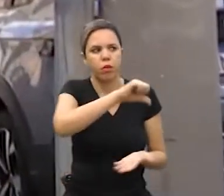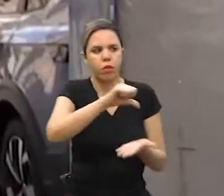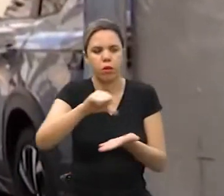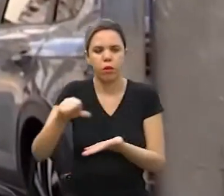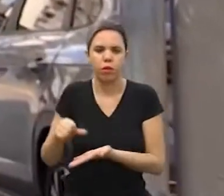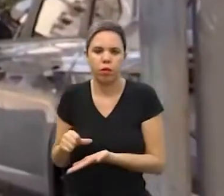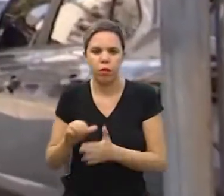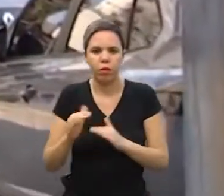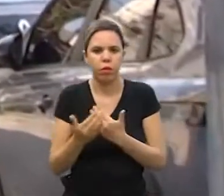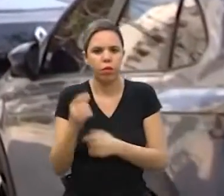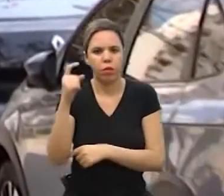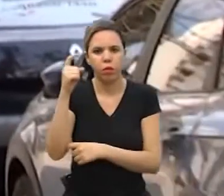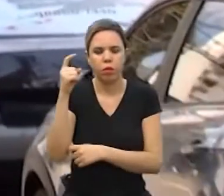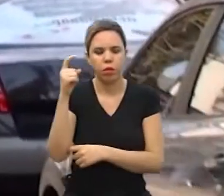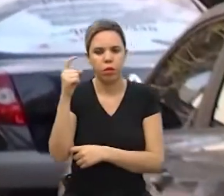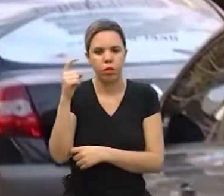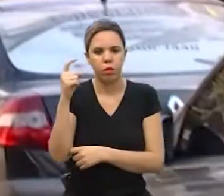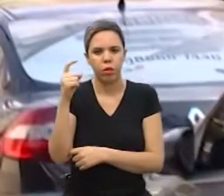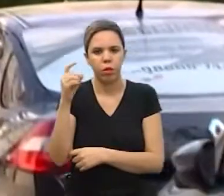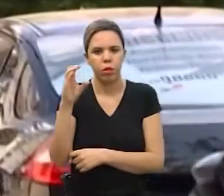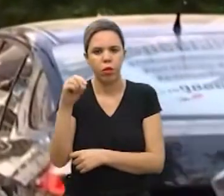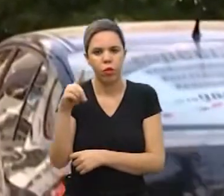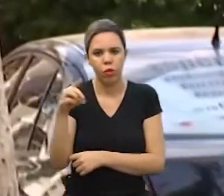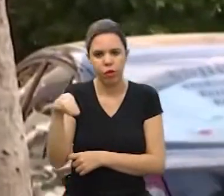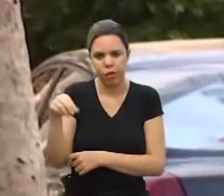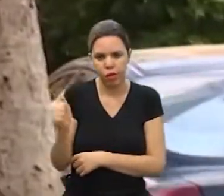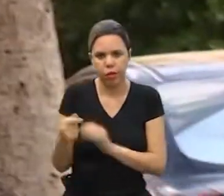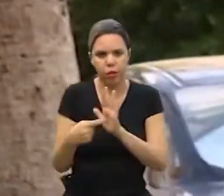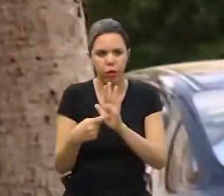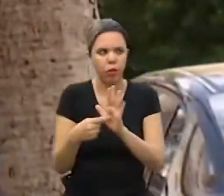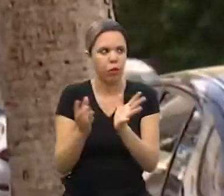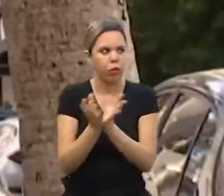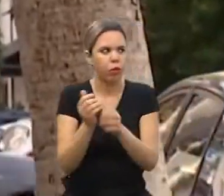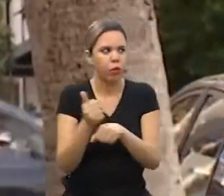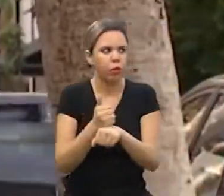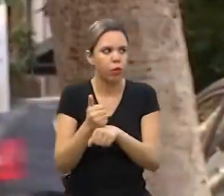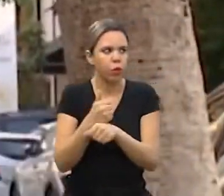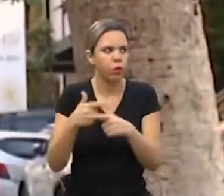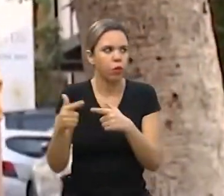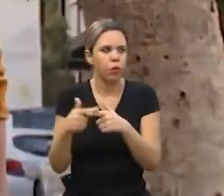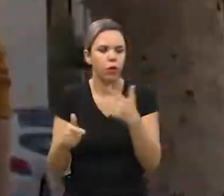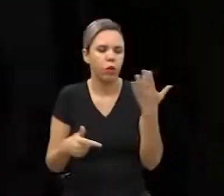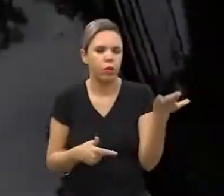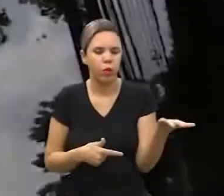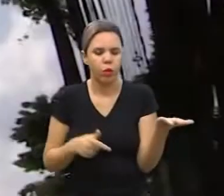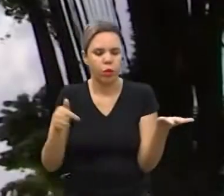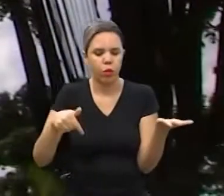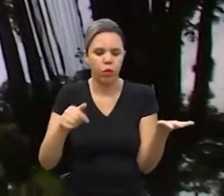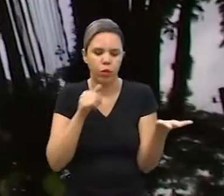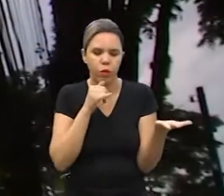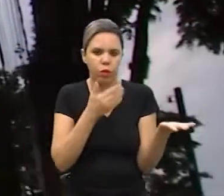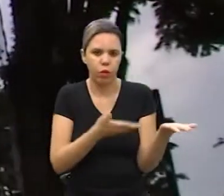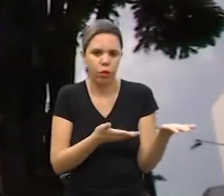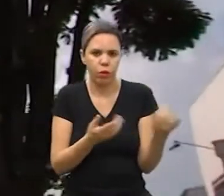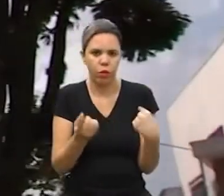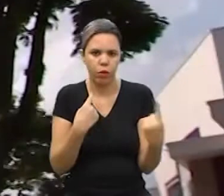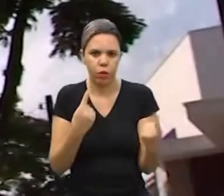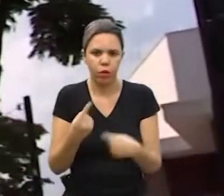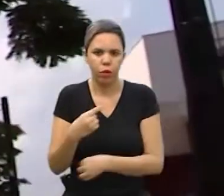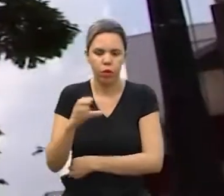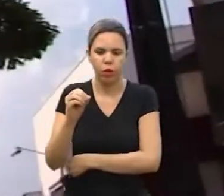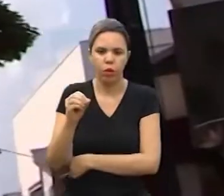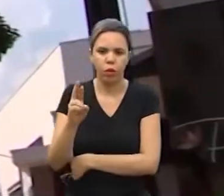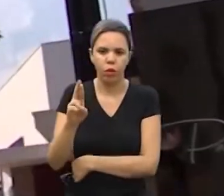alguns pontos no bairro Cambuí com o CONDEMA, que mostrou para a nossa equipe os problemas. Aqui, por exemplo, na